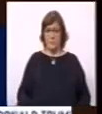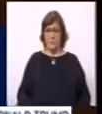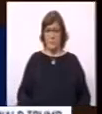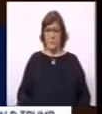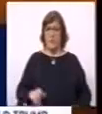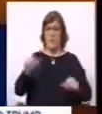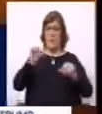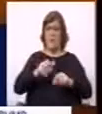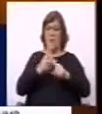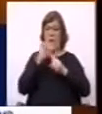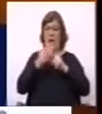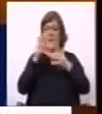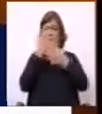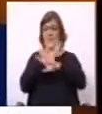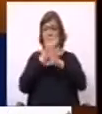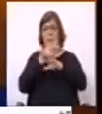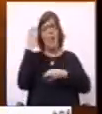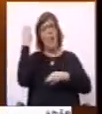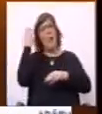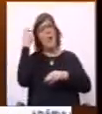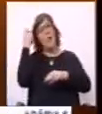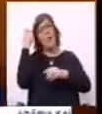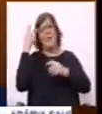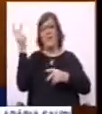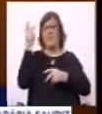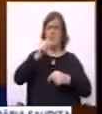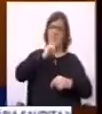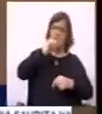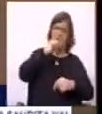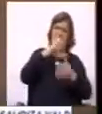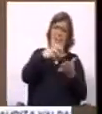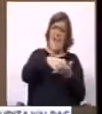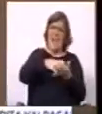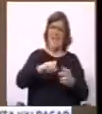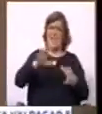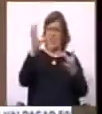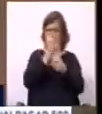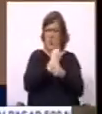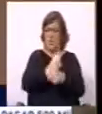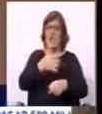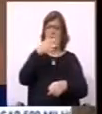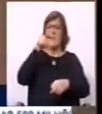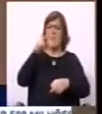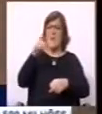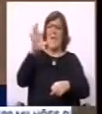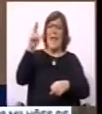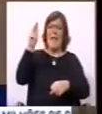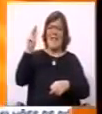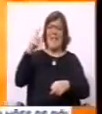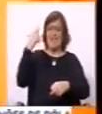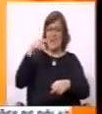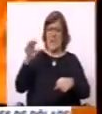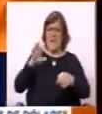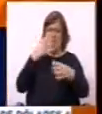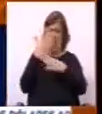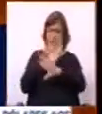Foi o pior ano de incêndios desde que há memória. Vidas perdidas, casas destruídas e mais de 5 mil hectares de área ardida. O